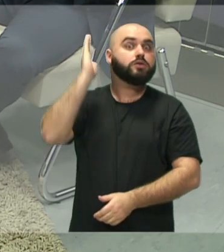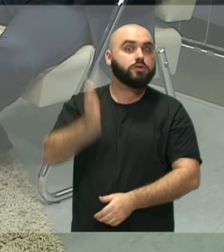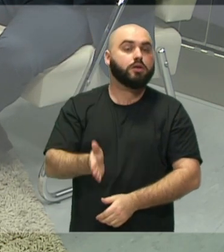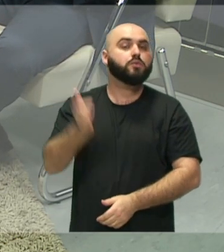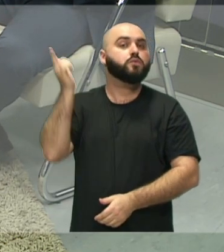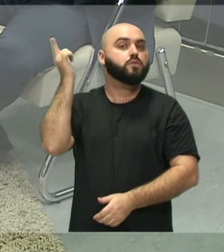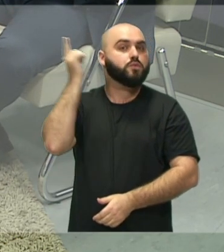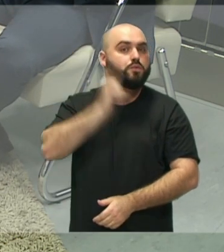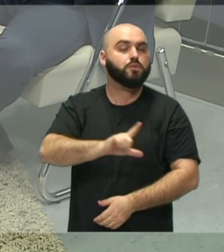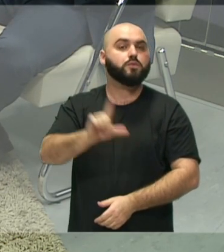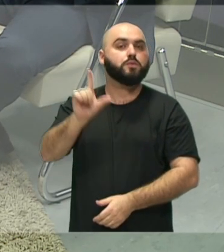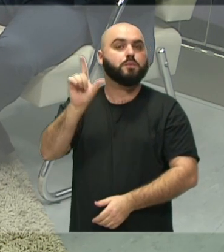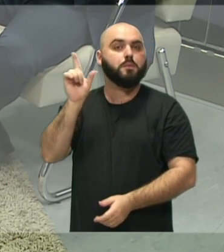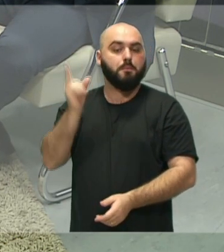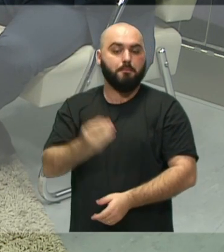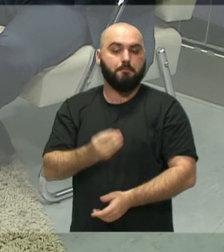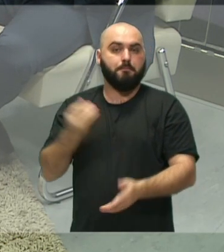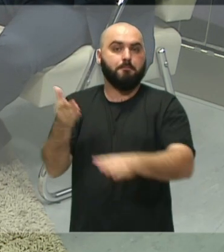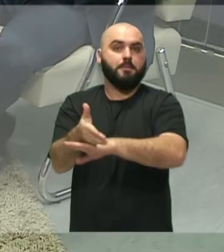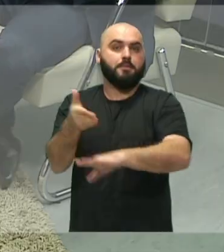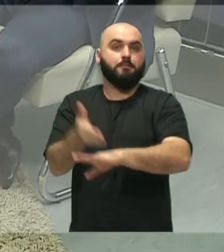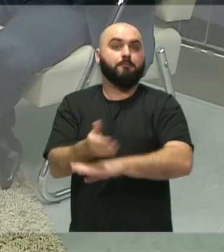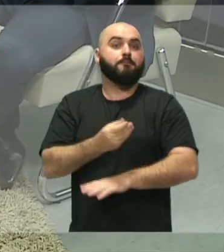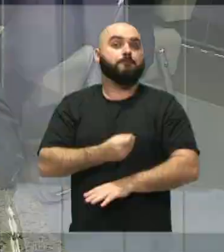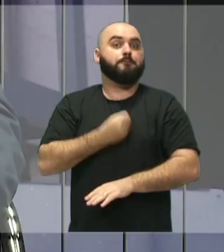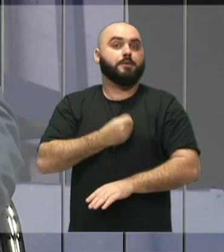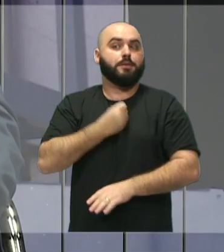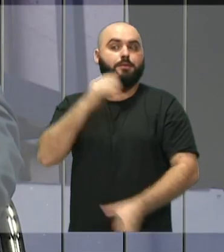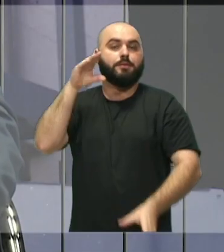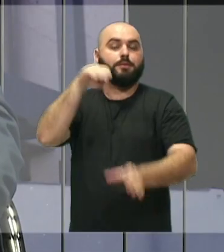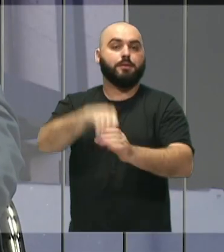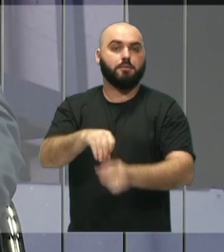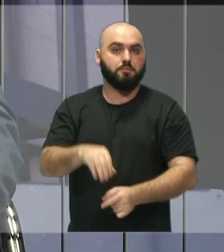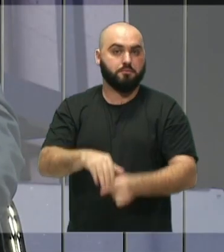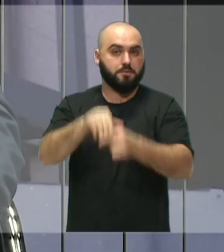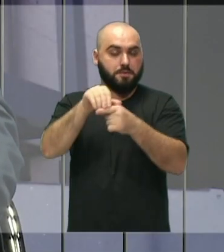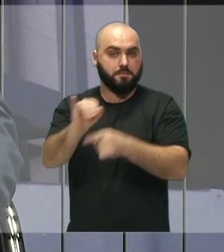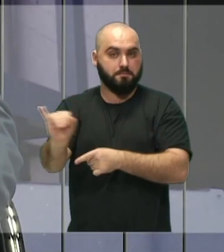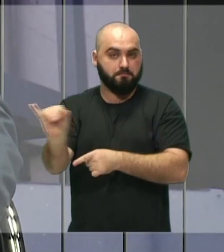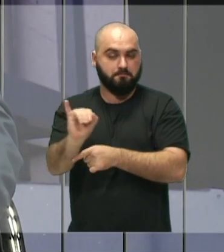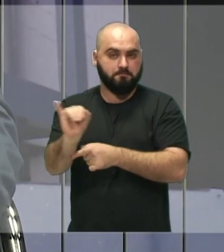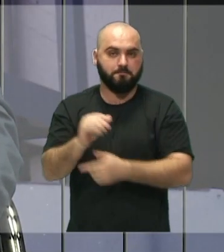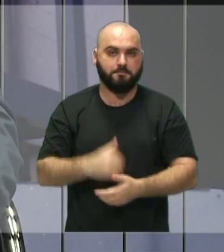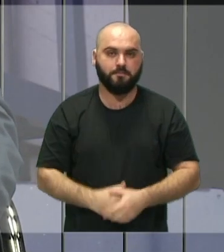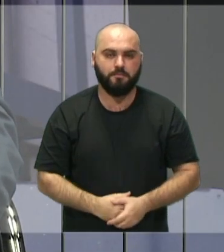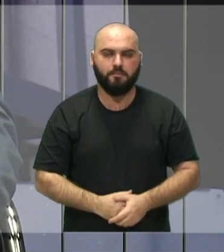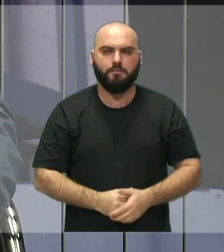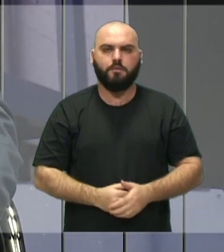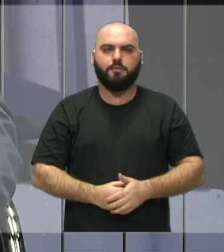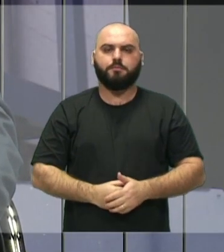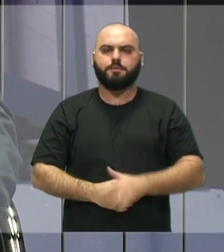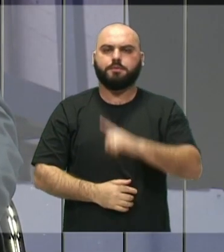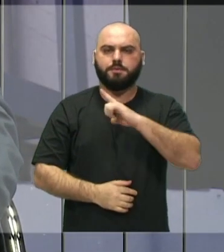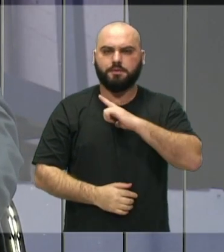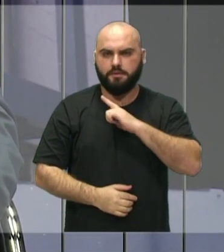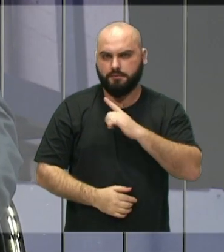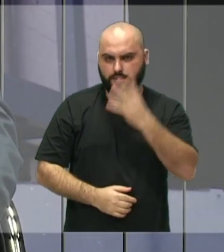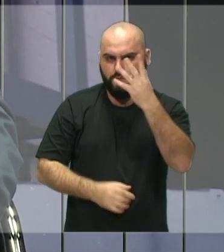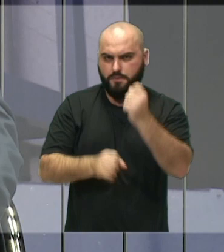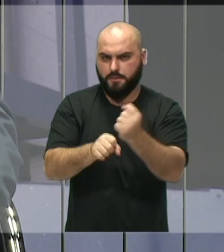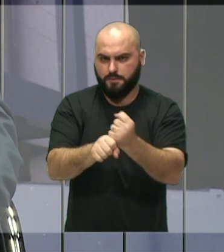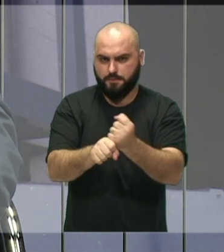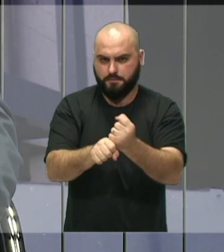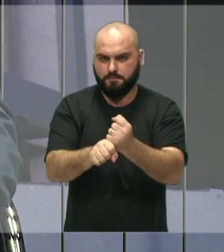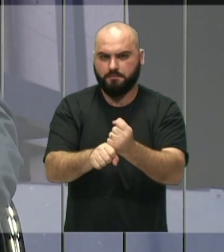parte da vida pública dentro do Executivo Municipal. Construímos aquele momento, os 4 primeiros anos, tive